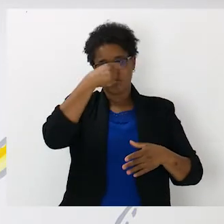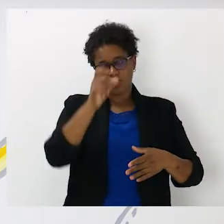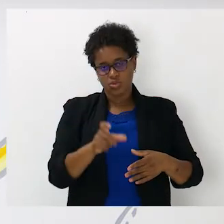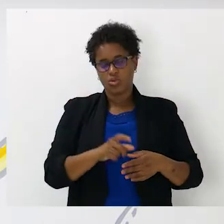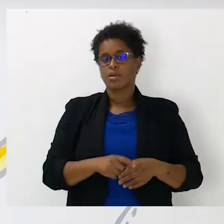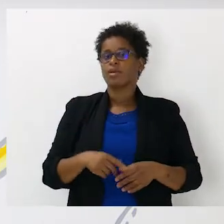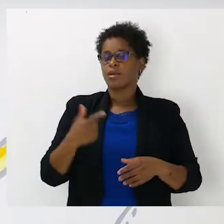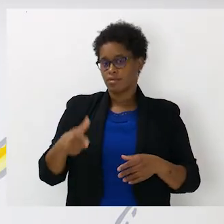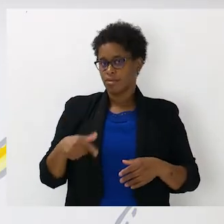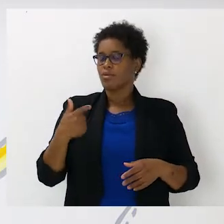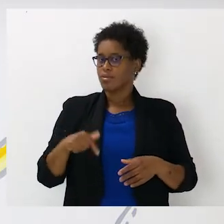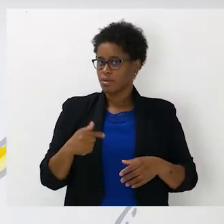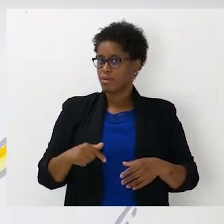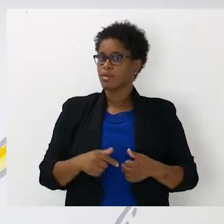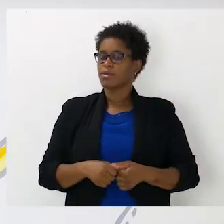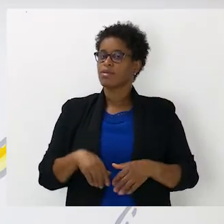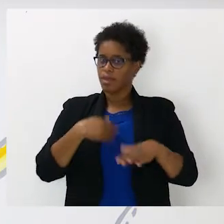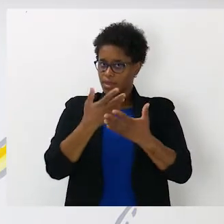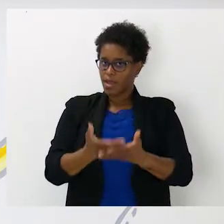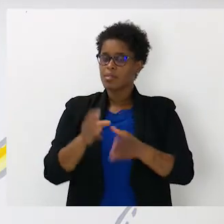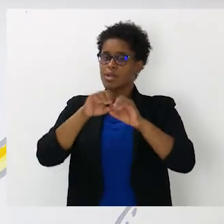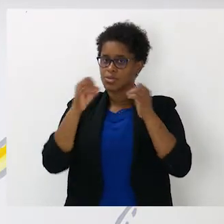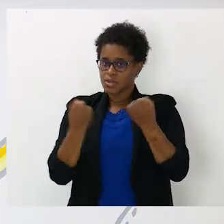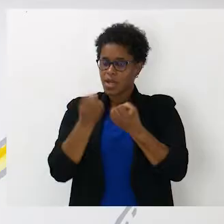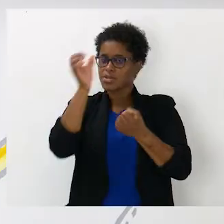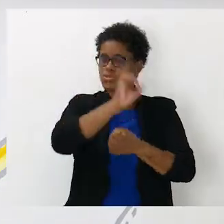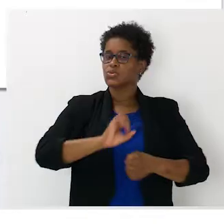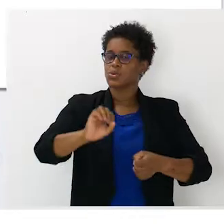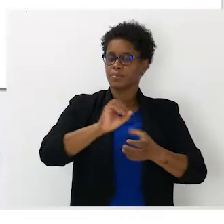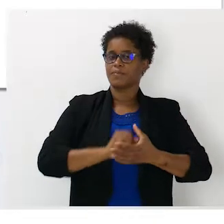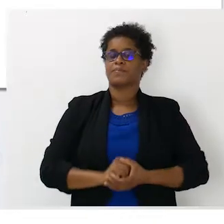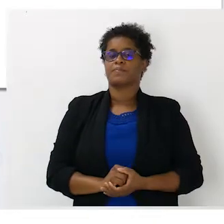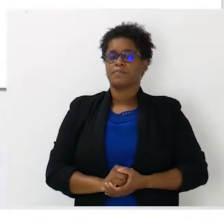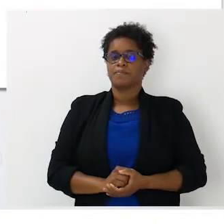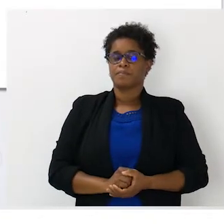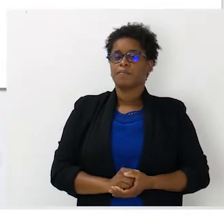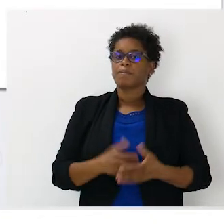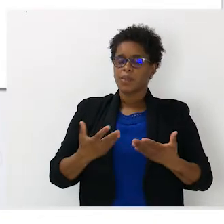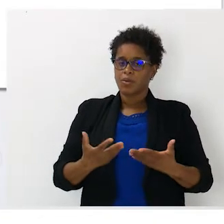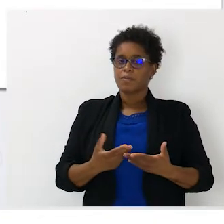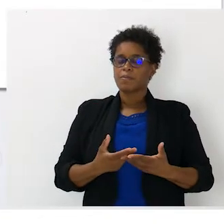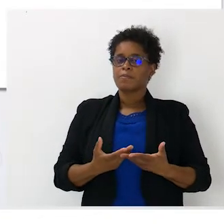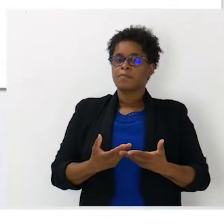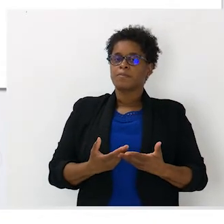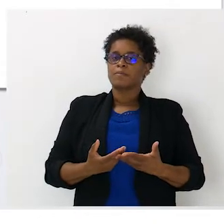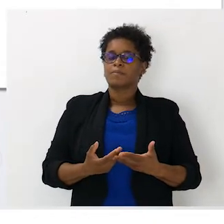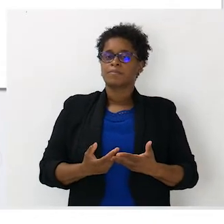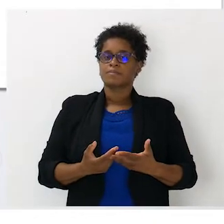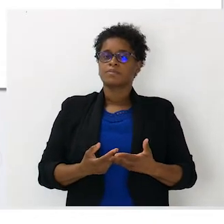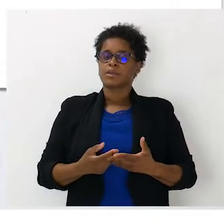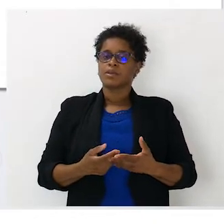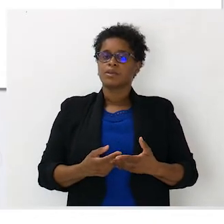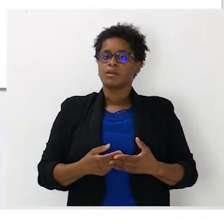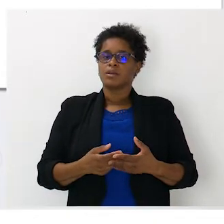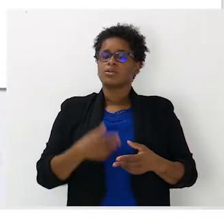pessoa era tida ou tinha dado na sua sociedade. Tá bom? Então, 2